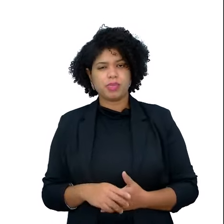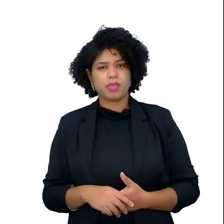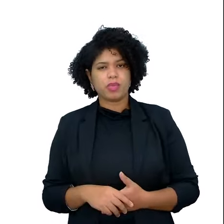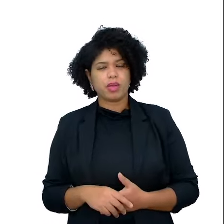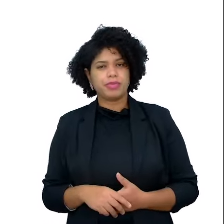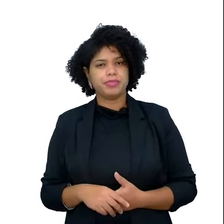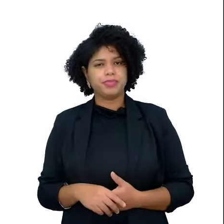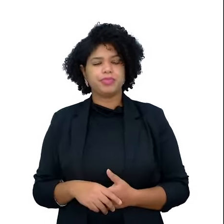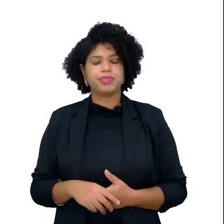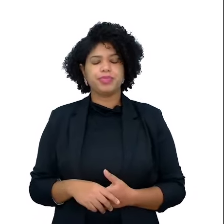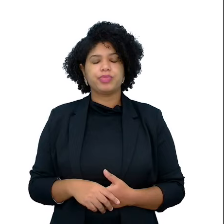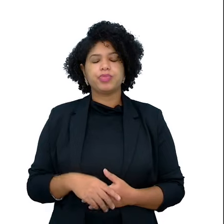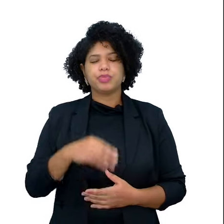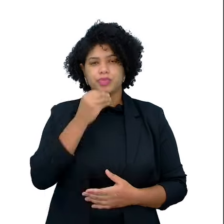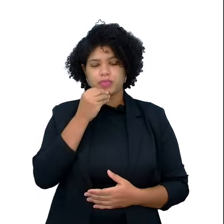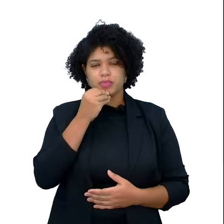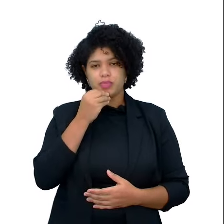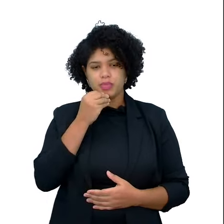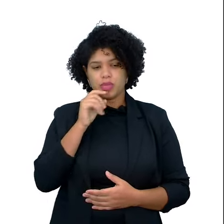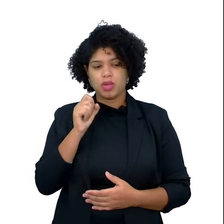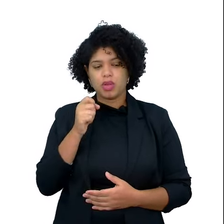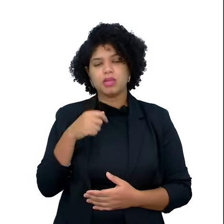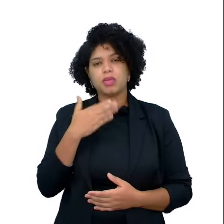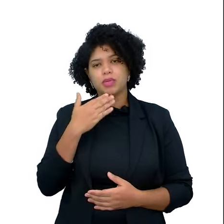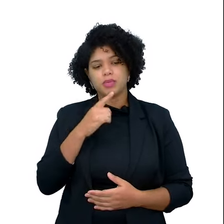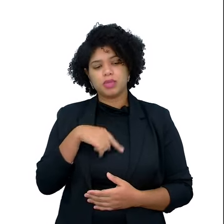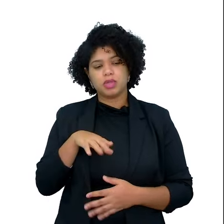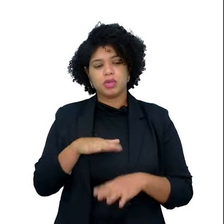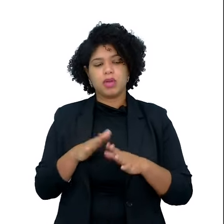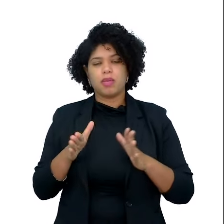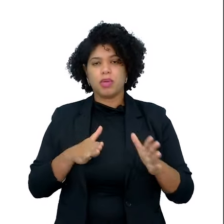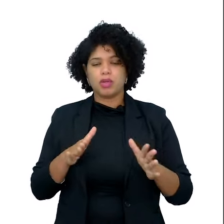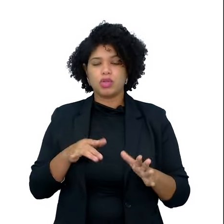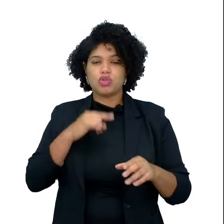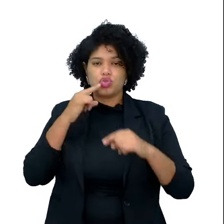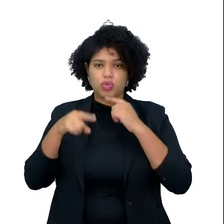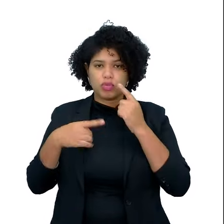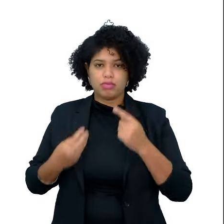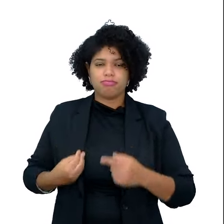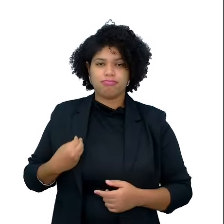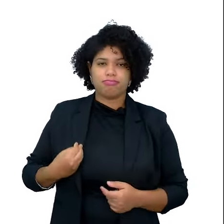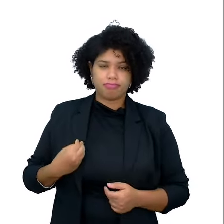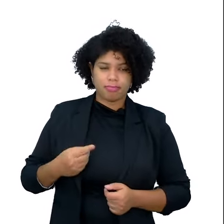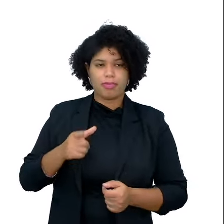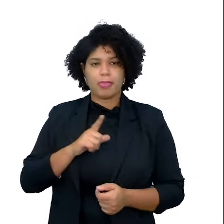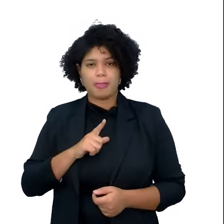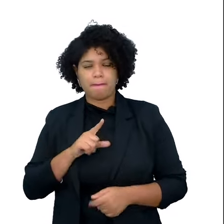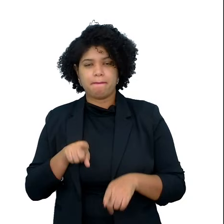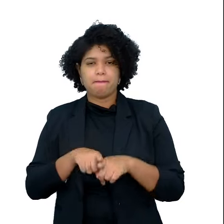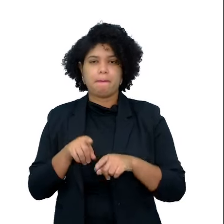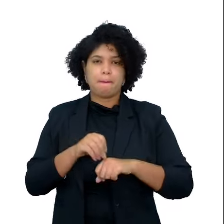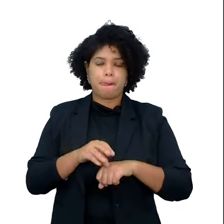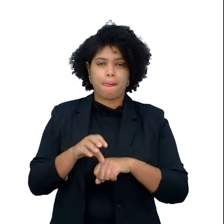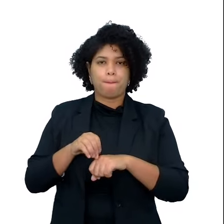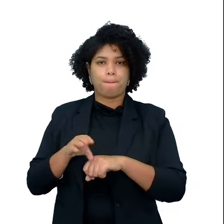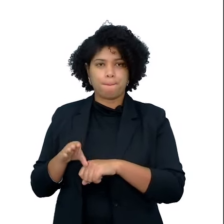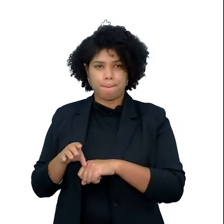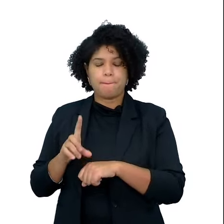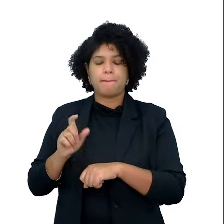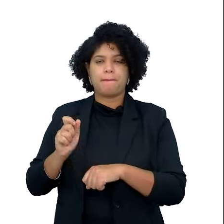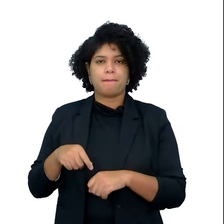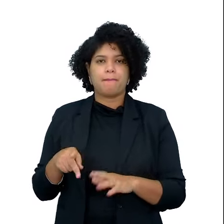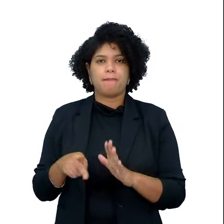gente pediu para que vocês, durante as formações, colocassem dúvidas, colocassem sugestões no